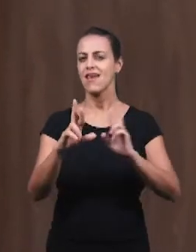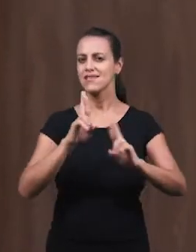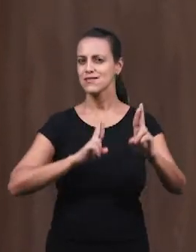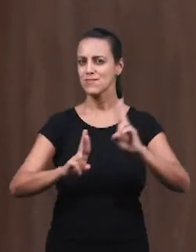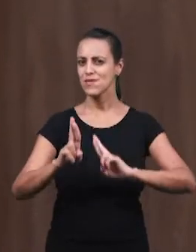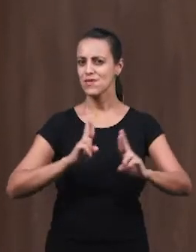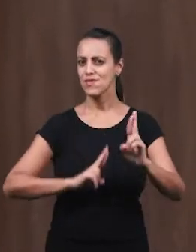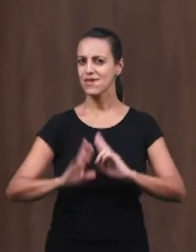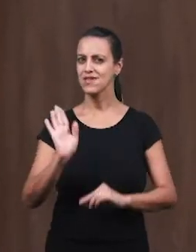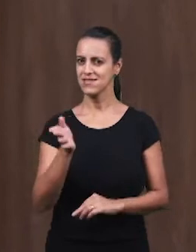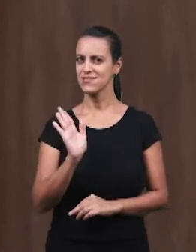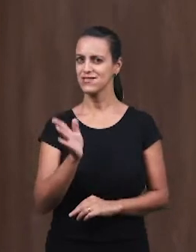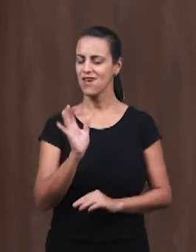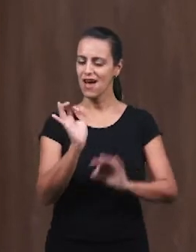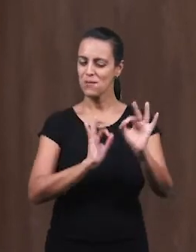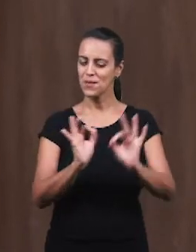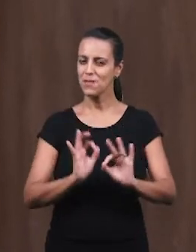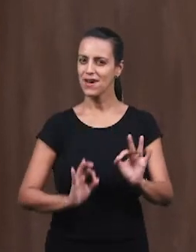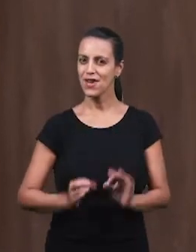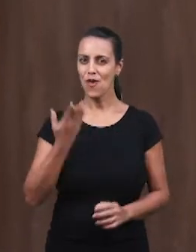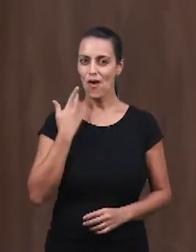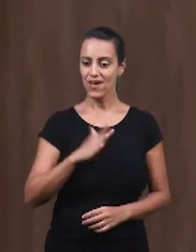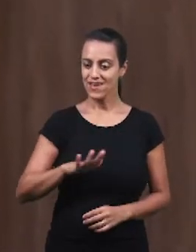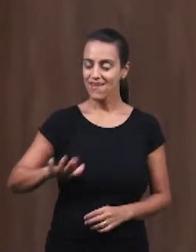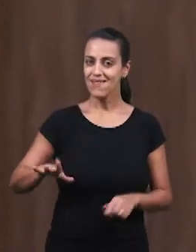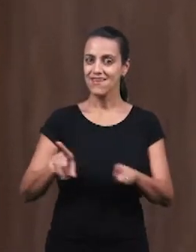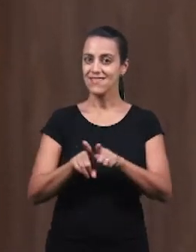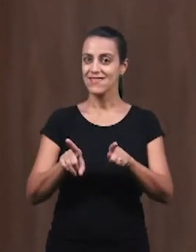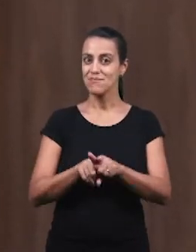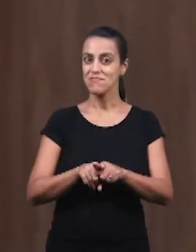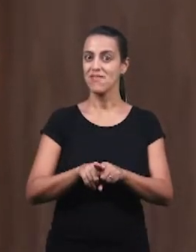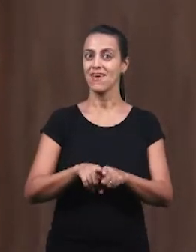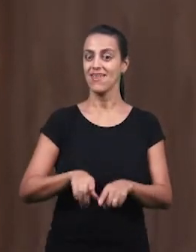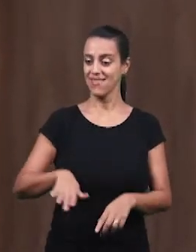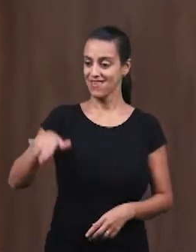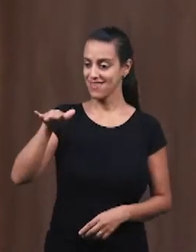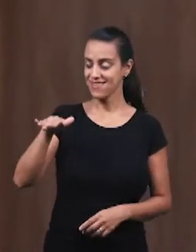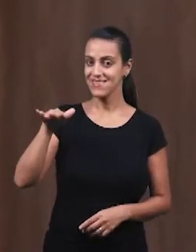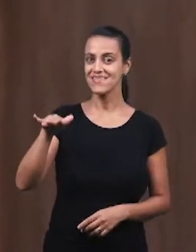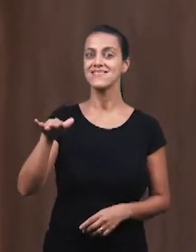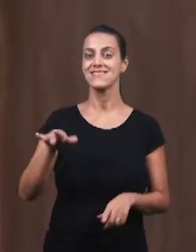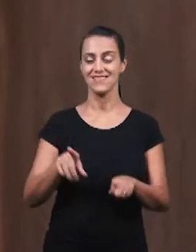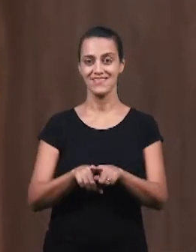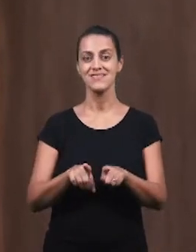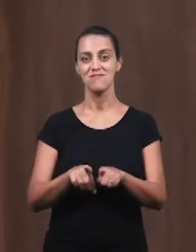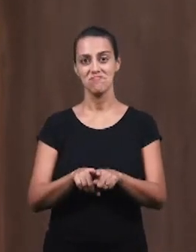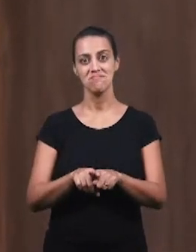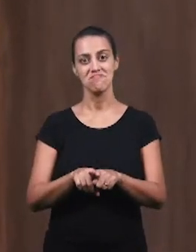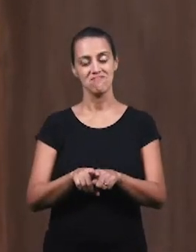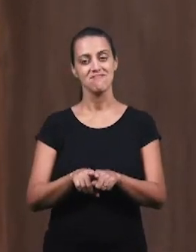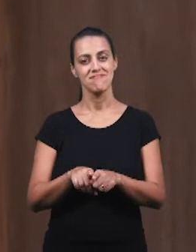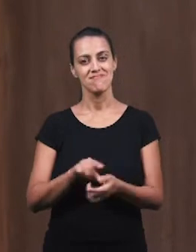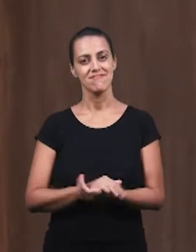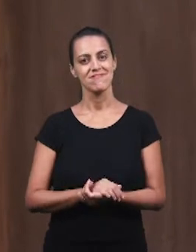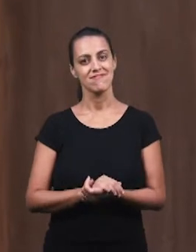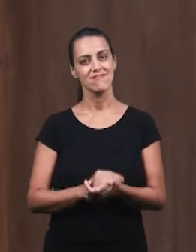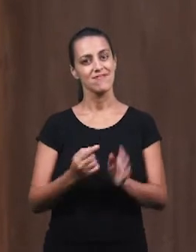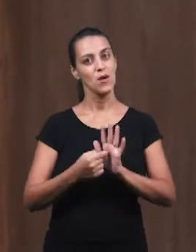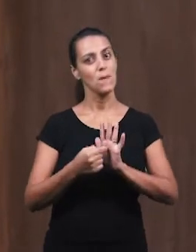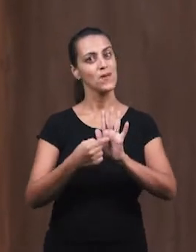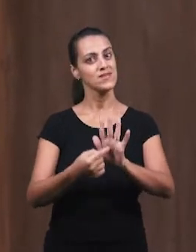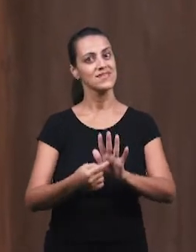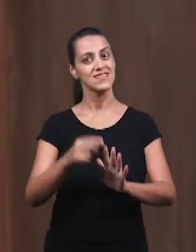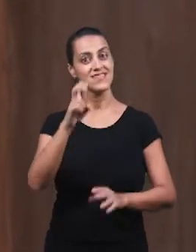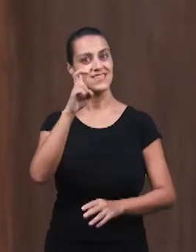algumas respostas que foram formuladas por crianças e intermediários. E nessas respostas nós iremos apresentar de uma